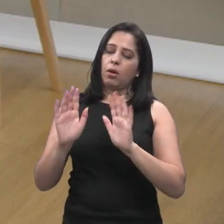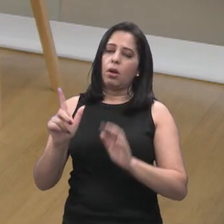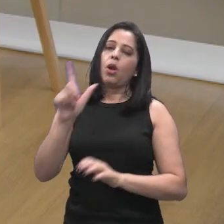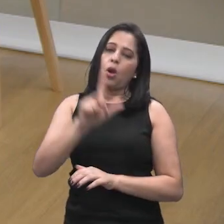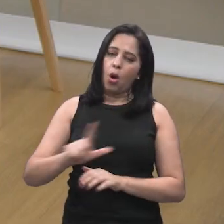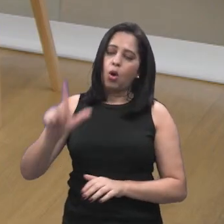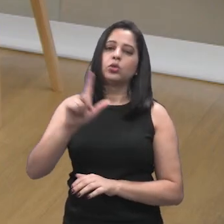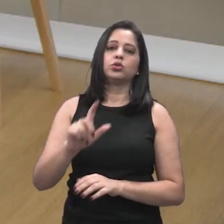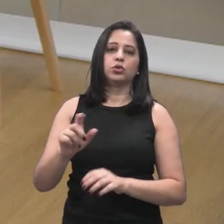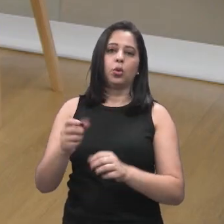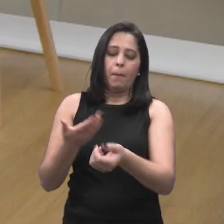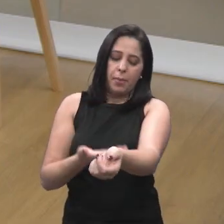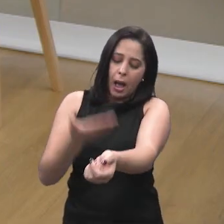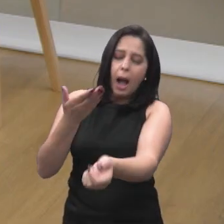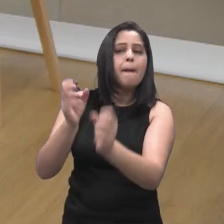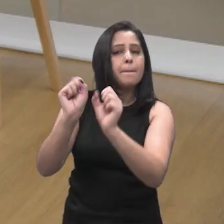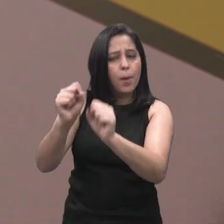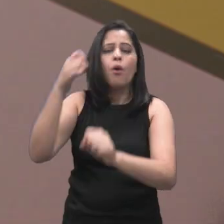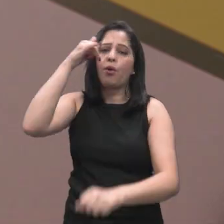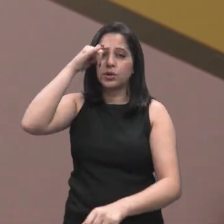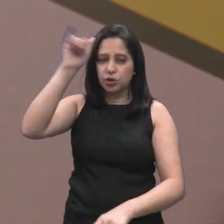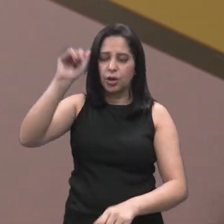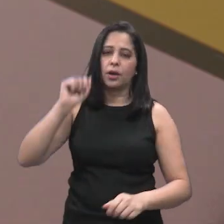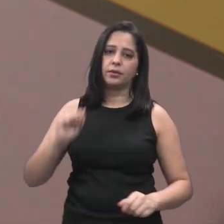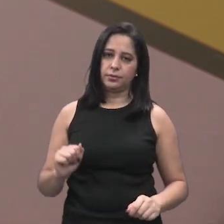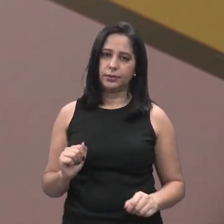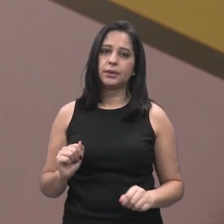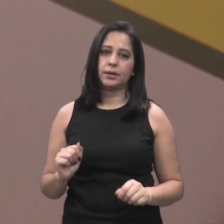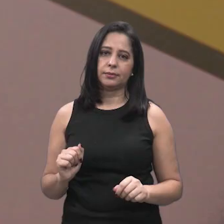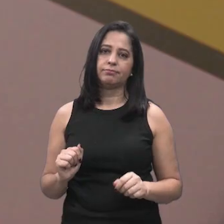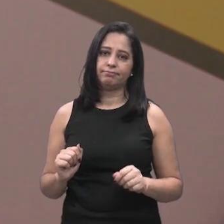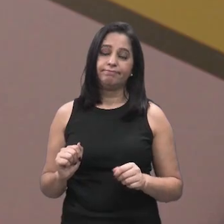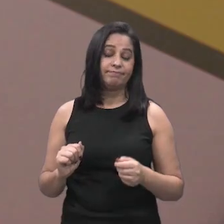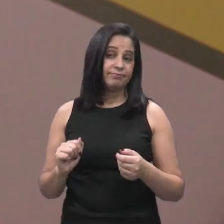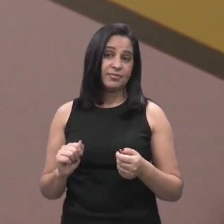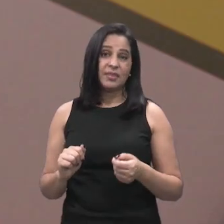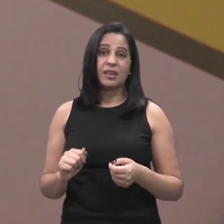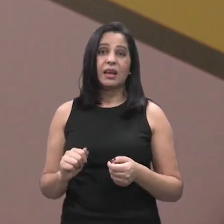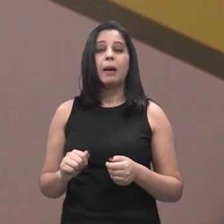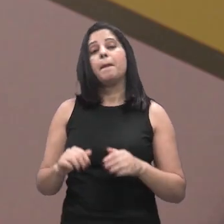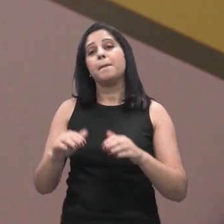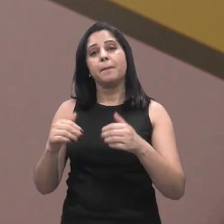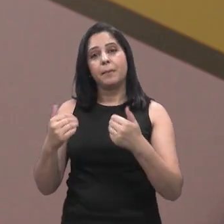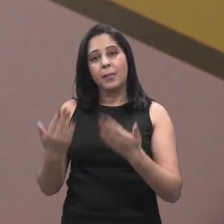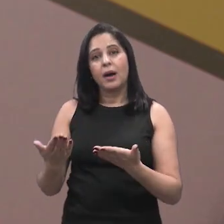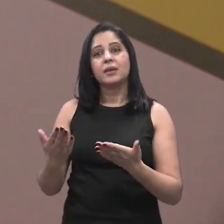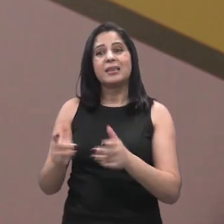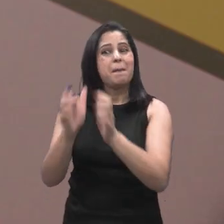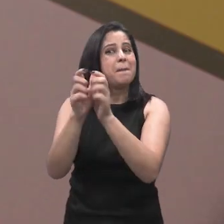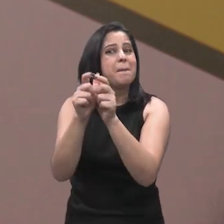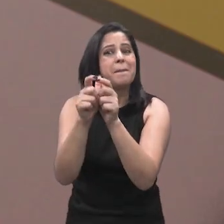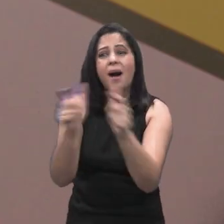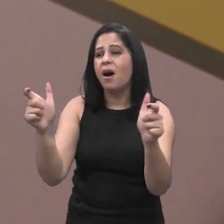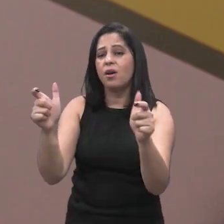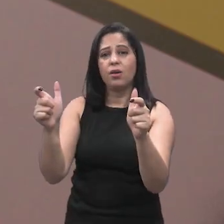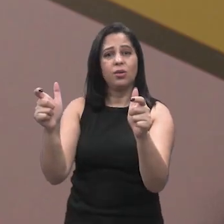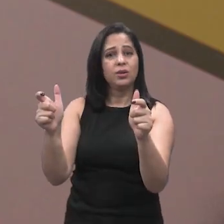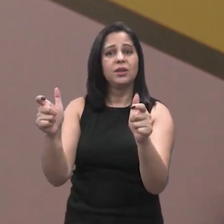desde o começo até o fim. E tudo isso pode ser evitável. Óbvio que tem algumas hipertensões arteriais que a gente fala que